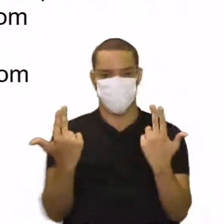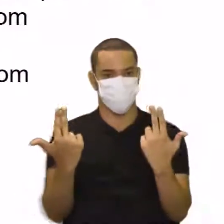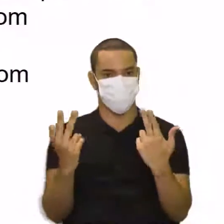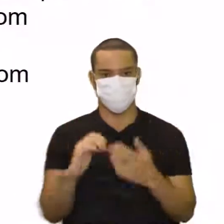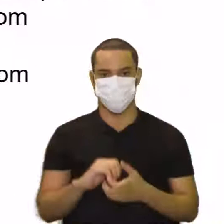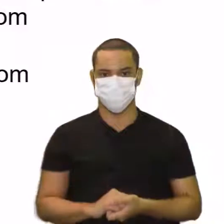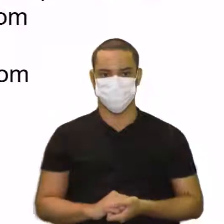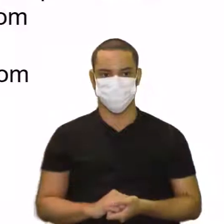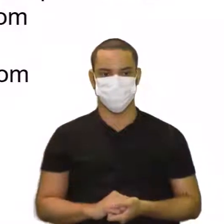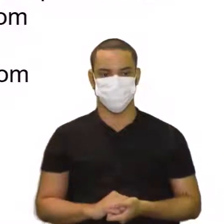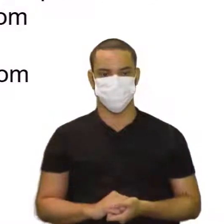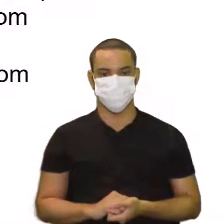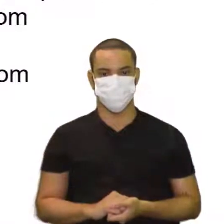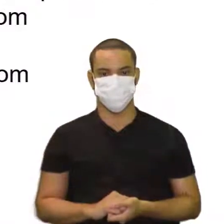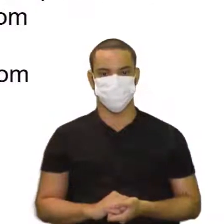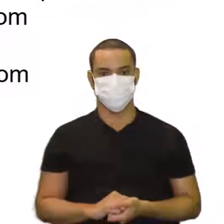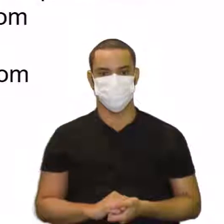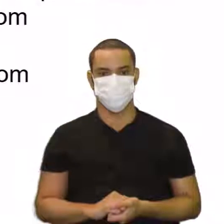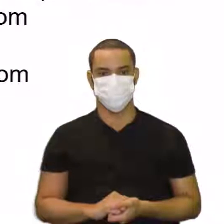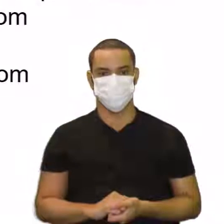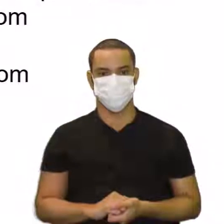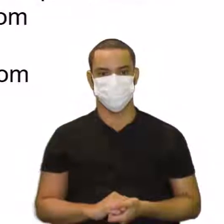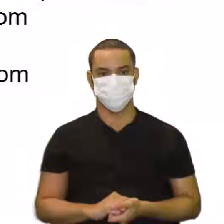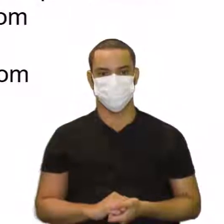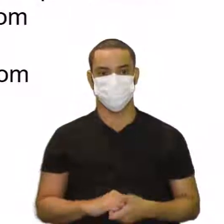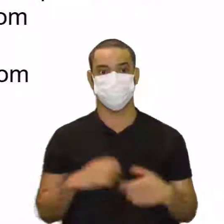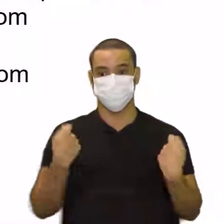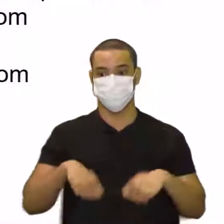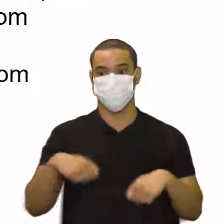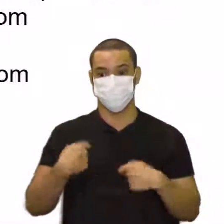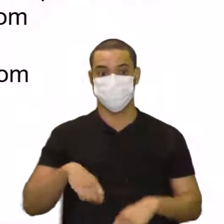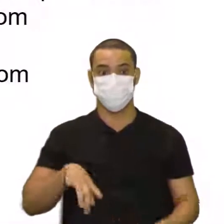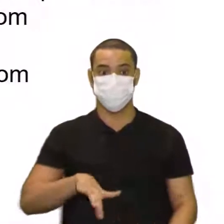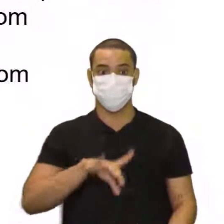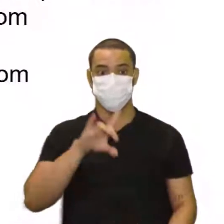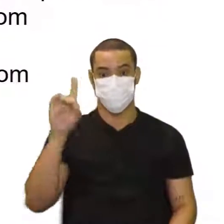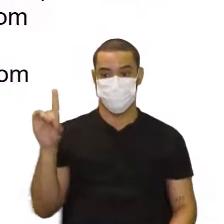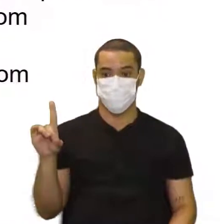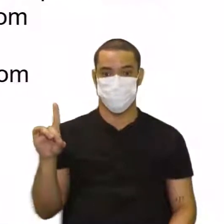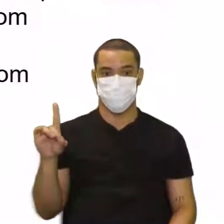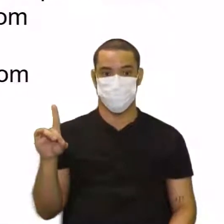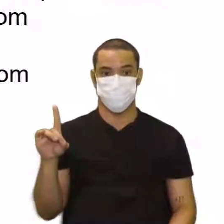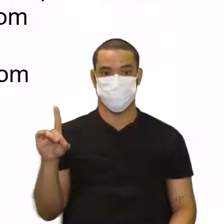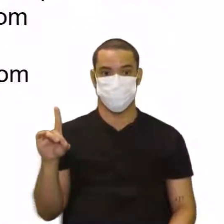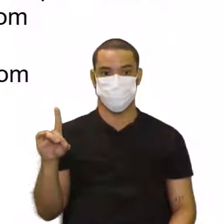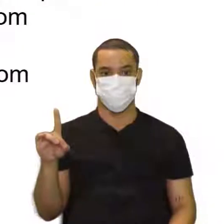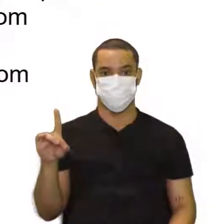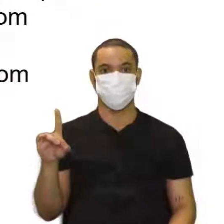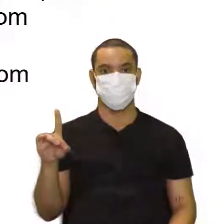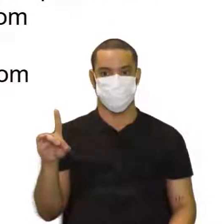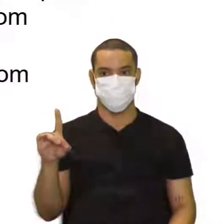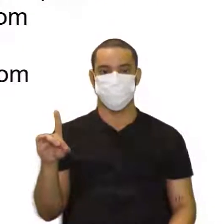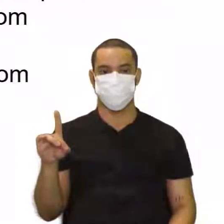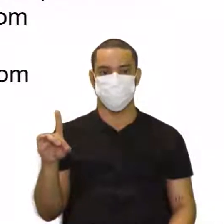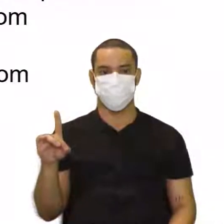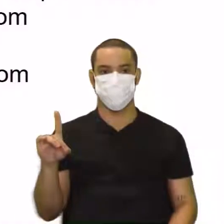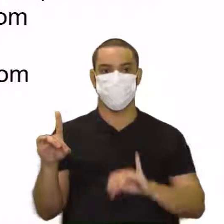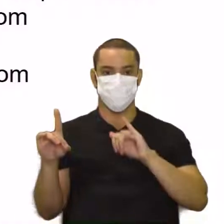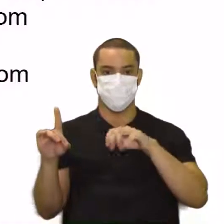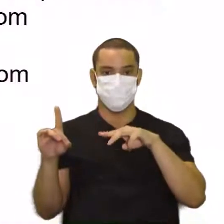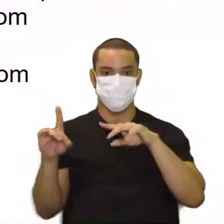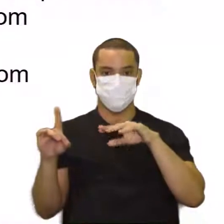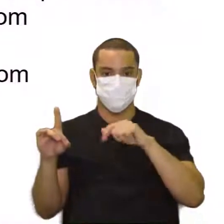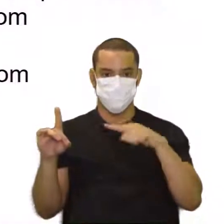Letra B, direita, ou seja, eu vou mover aí espira para a direita e o ímã